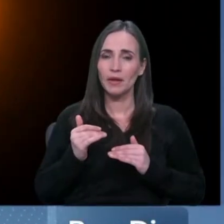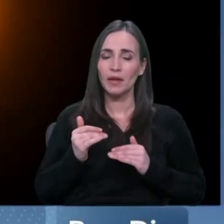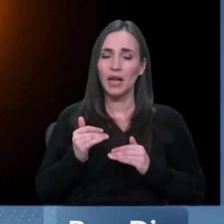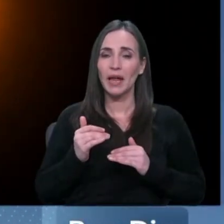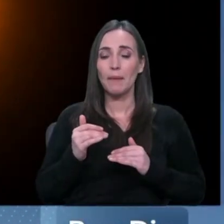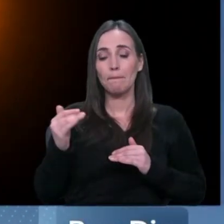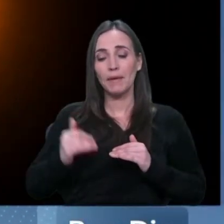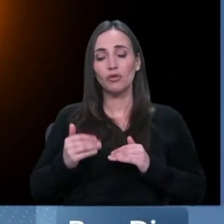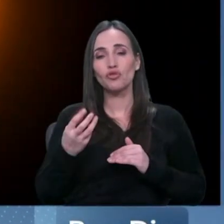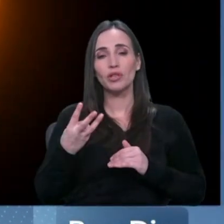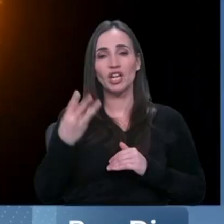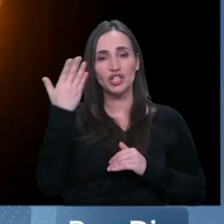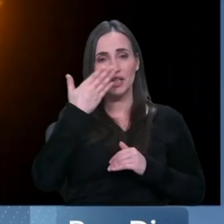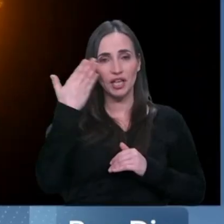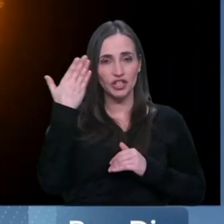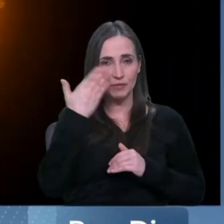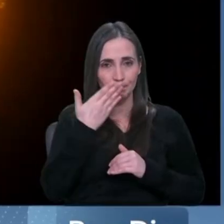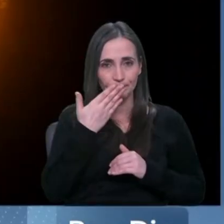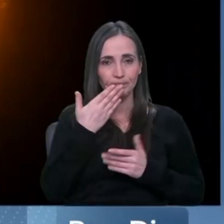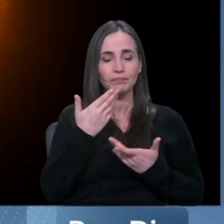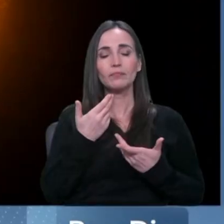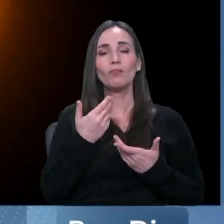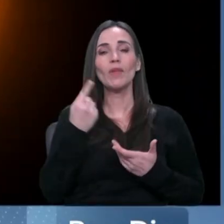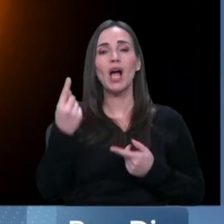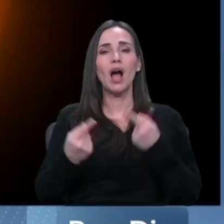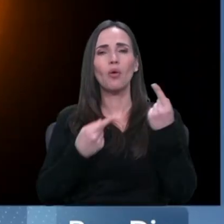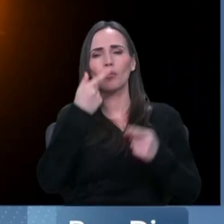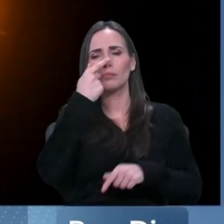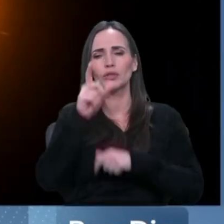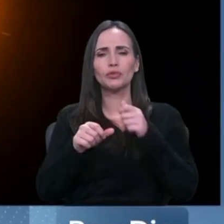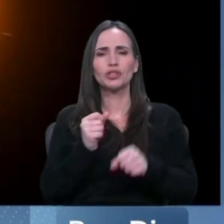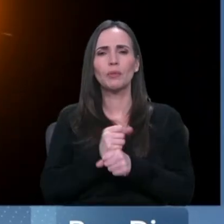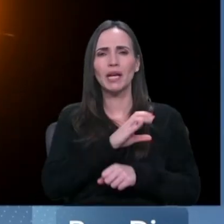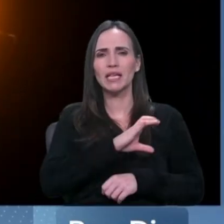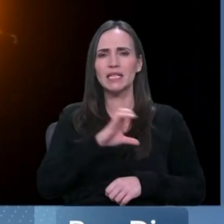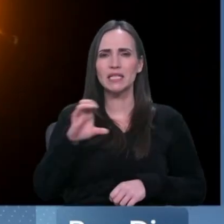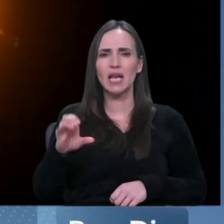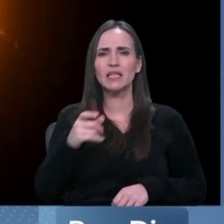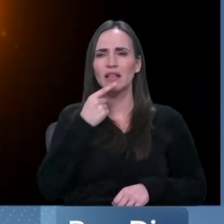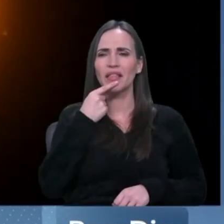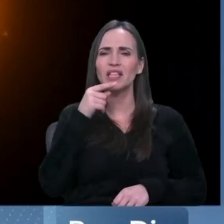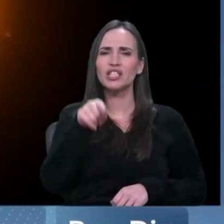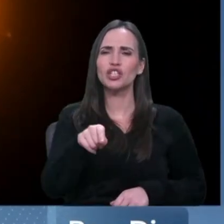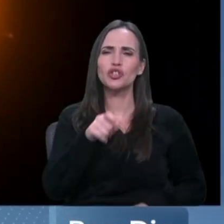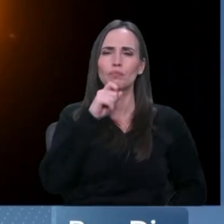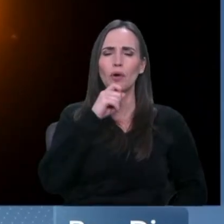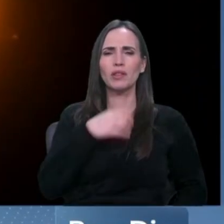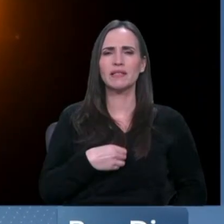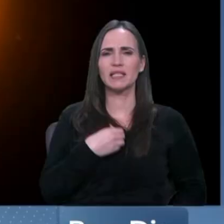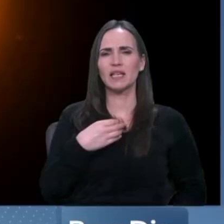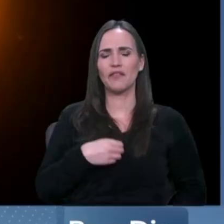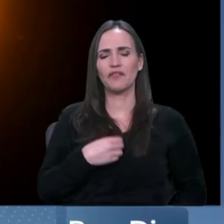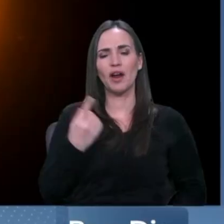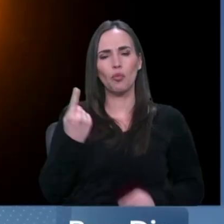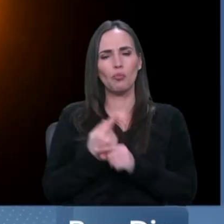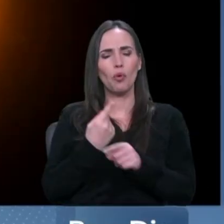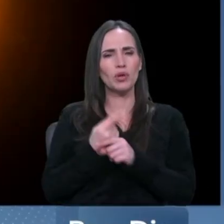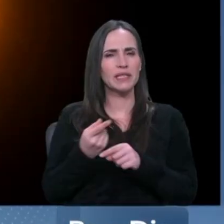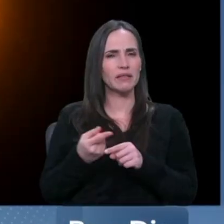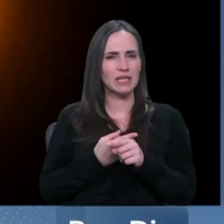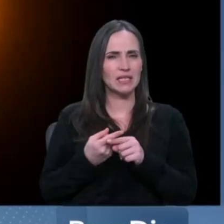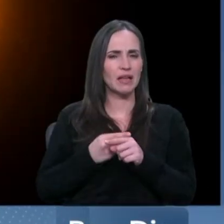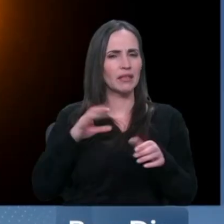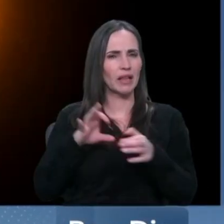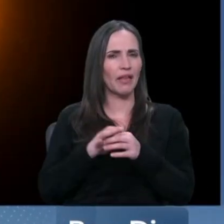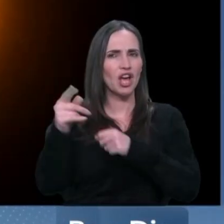dias. E alguns cientistas dizem que isto pode significar algo interessante sobre esta parte final da vida da estrela.